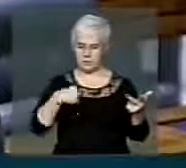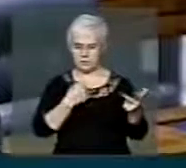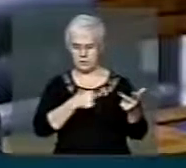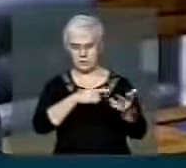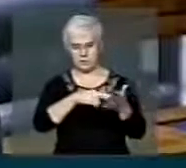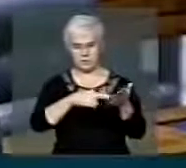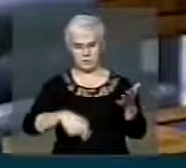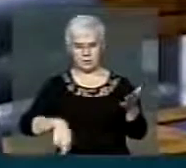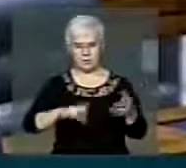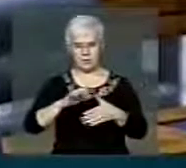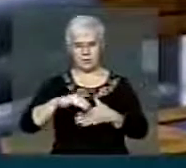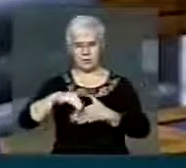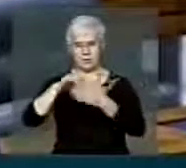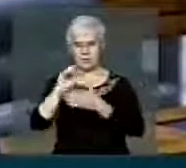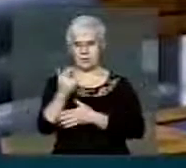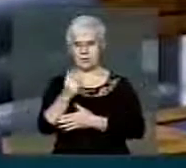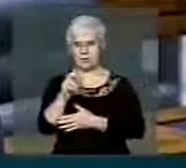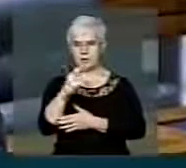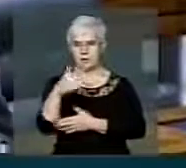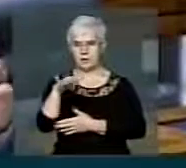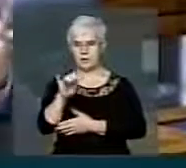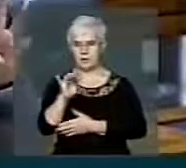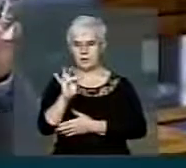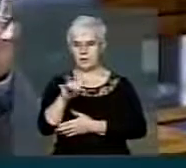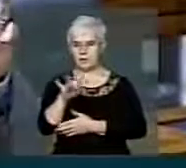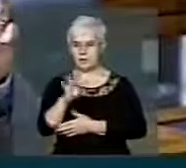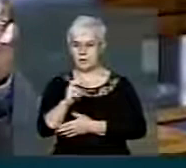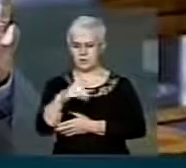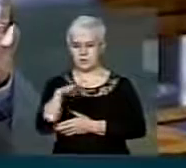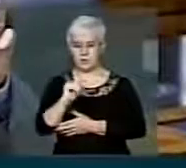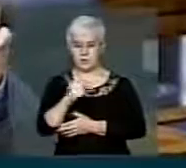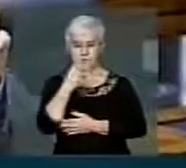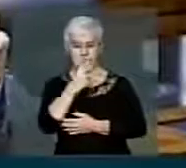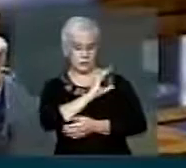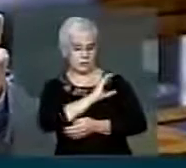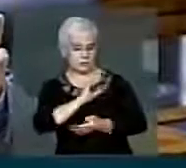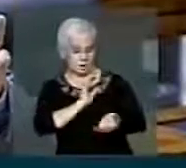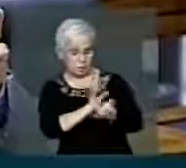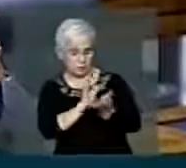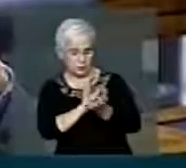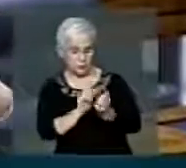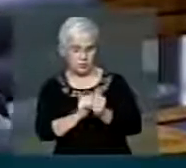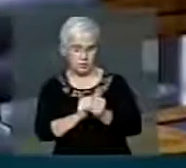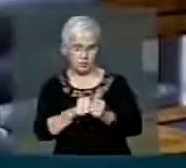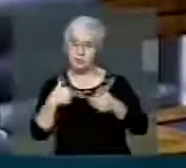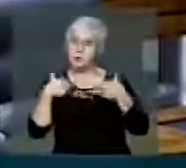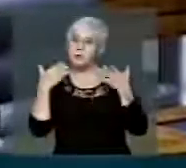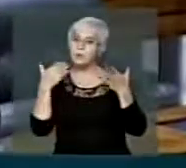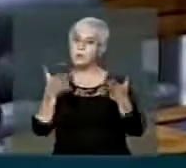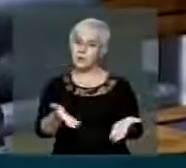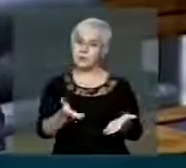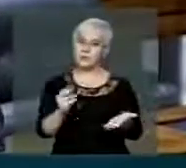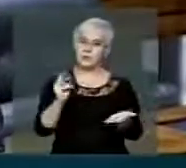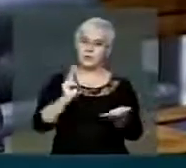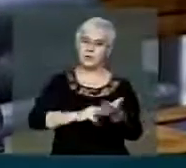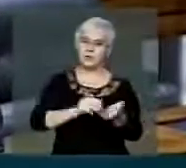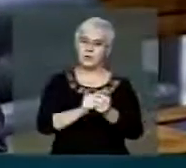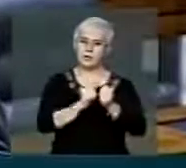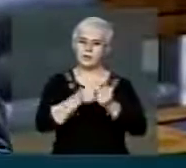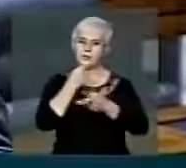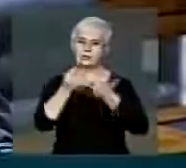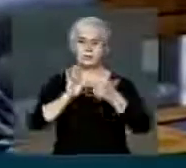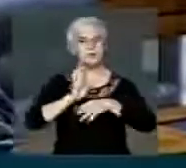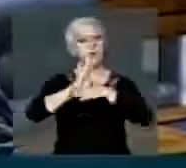eminente colega líder, Henrique Fontana. De todas as 3 comissões, nobre deputado Heróis Paiva, eu participei, emprestei a minha